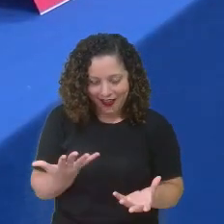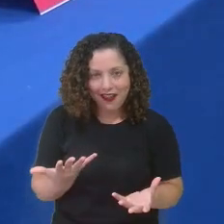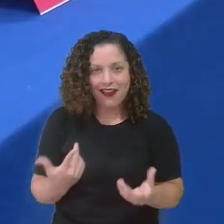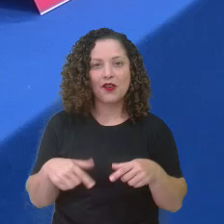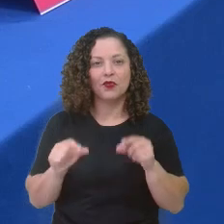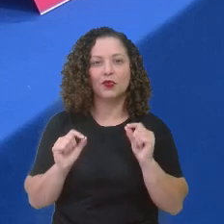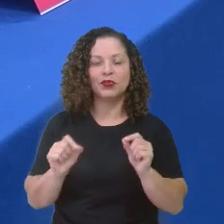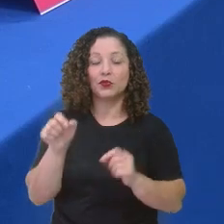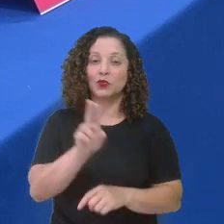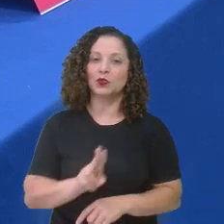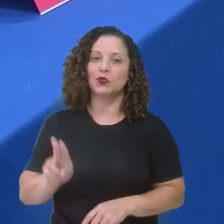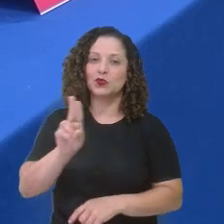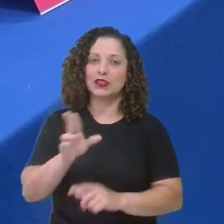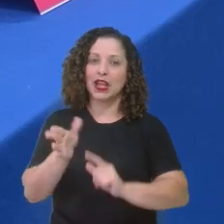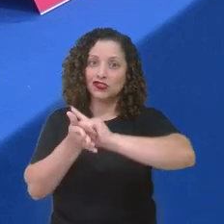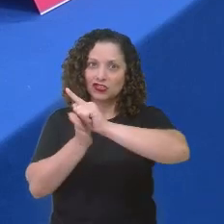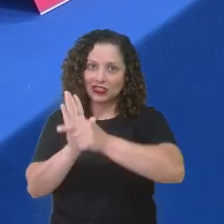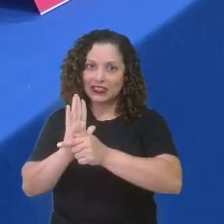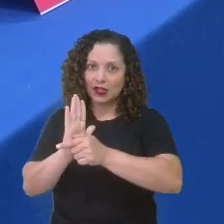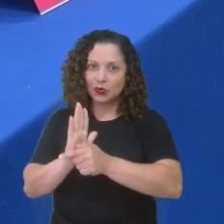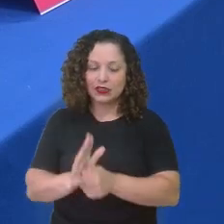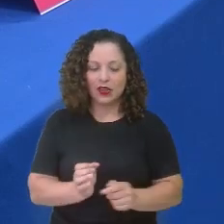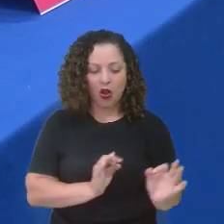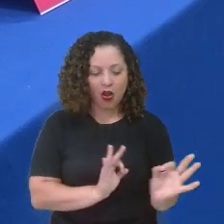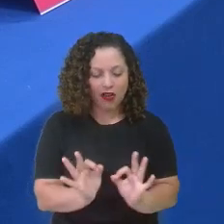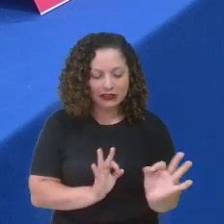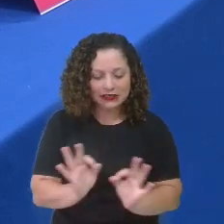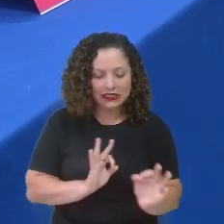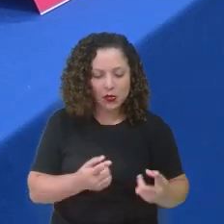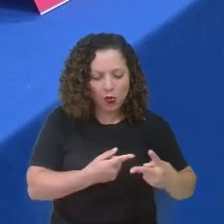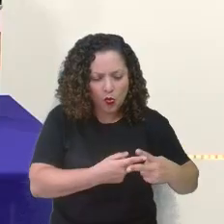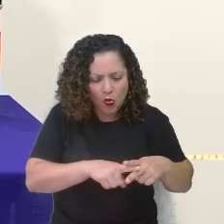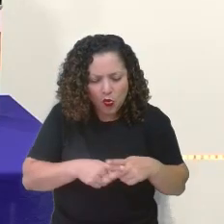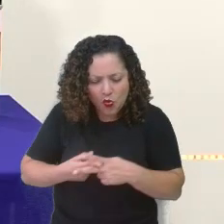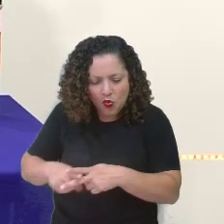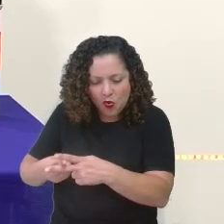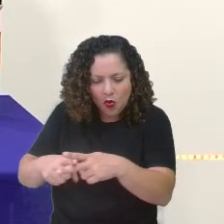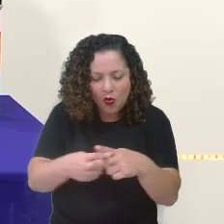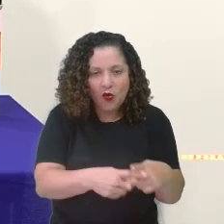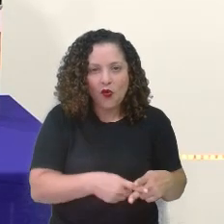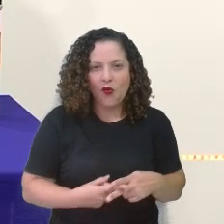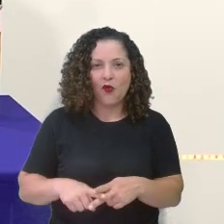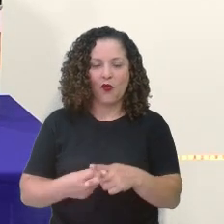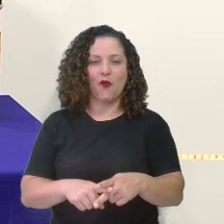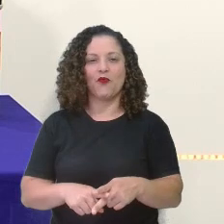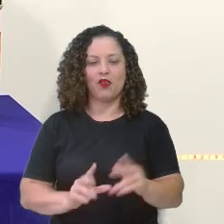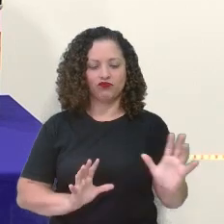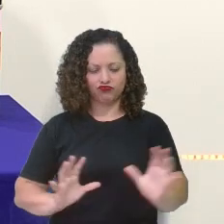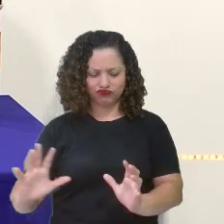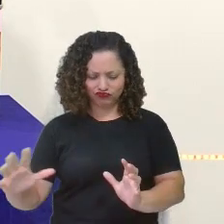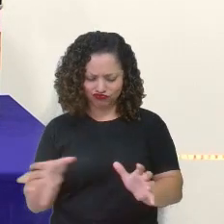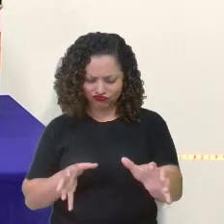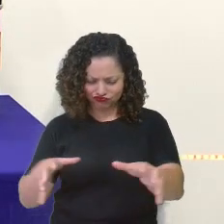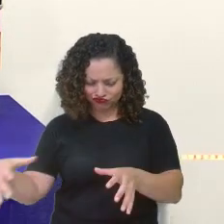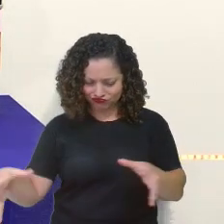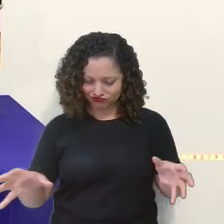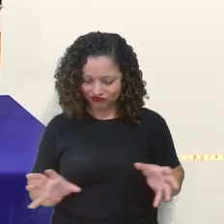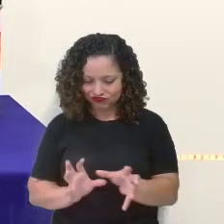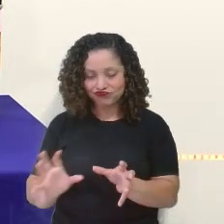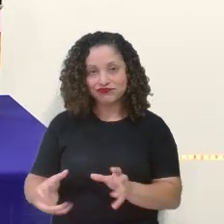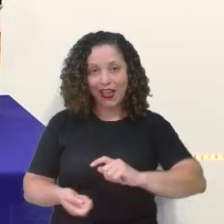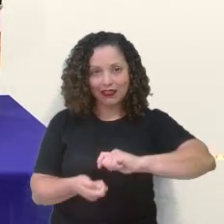textual instrução de montagem, porque ele me dá essa possibilidade de, com esses materiais ou com